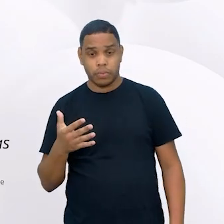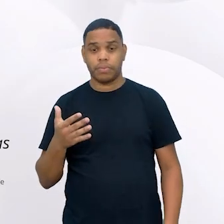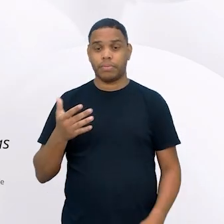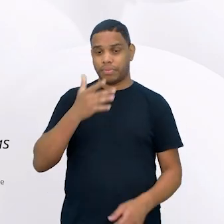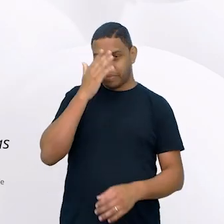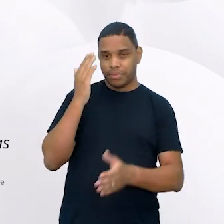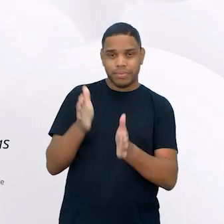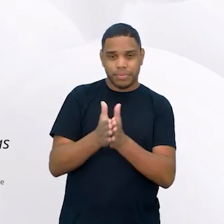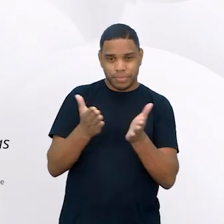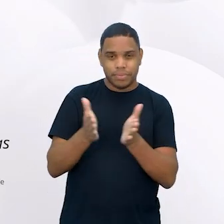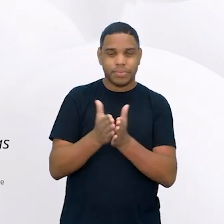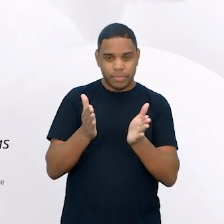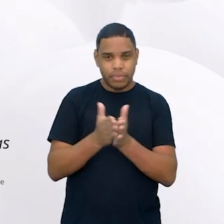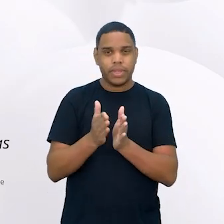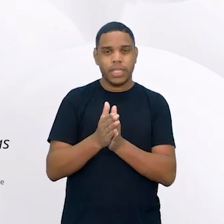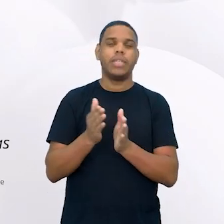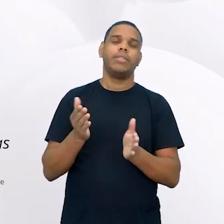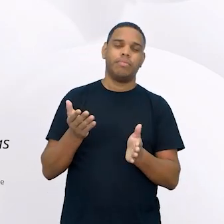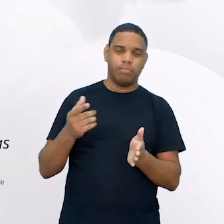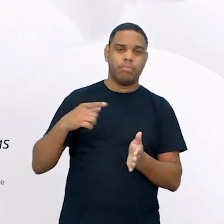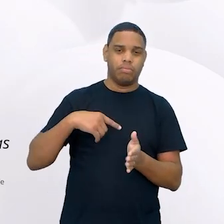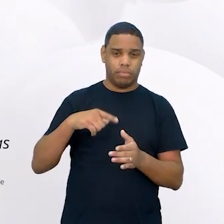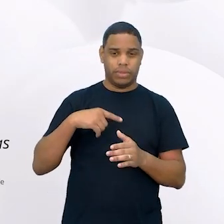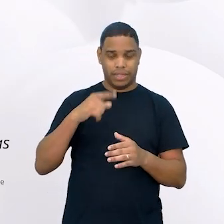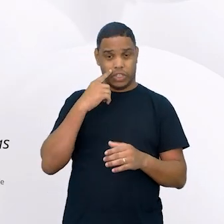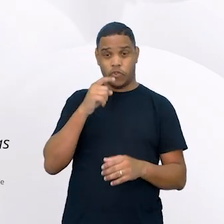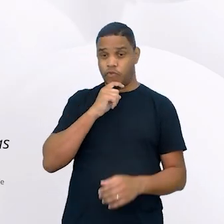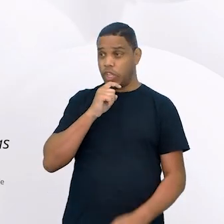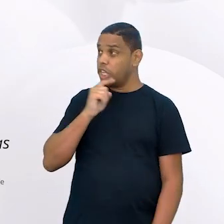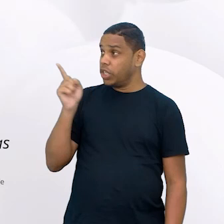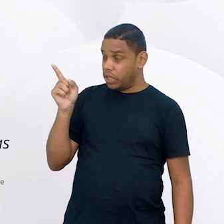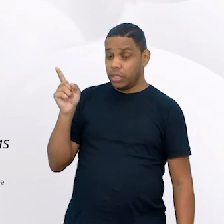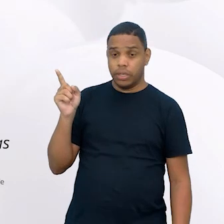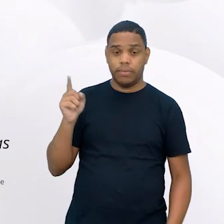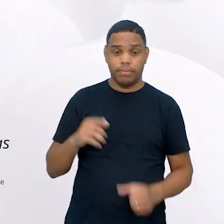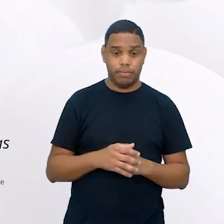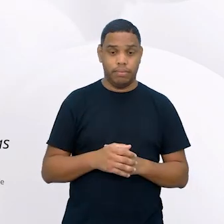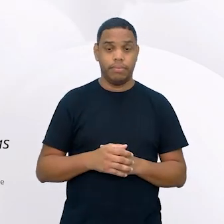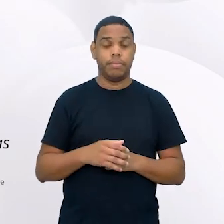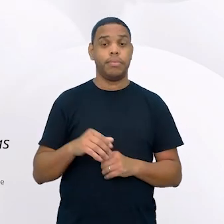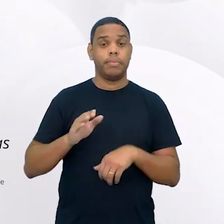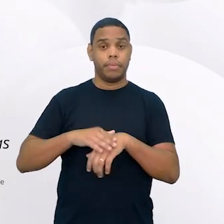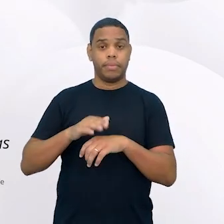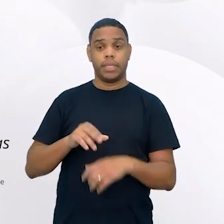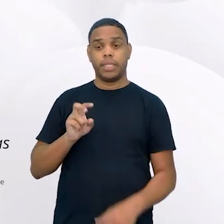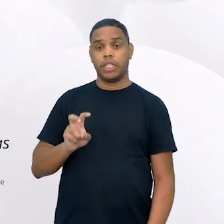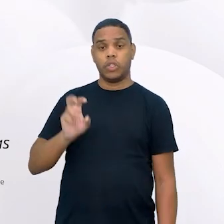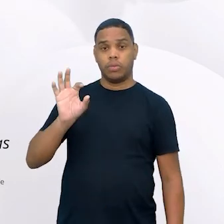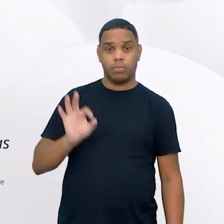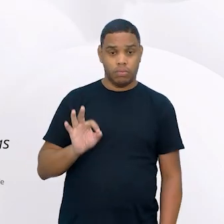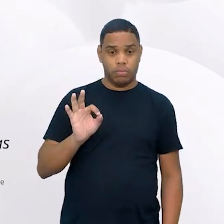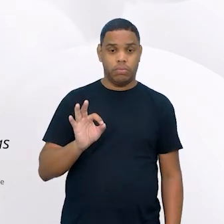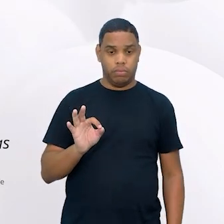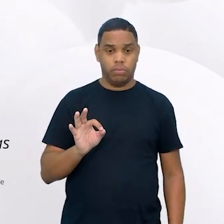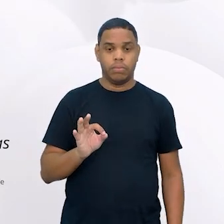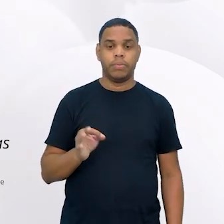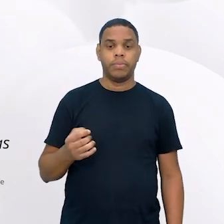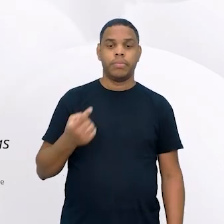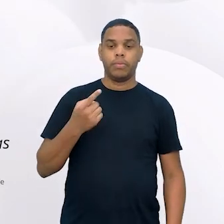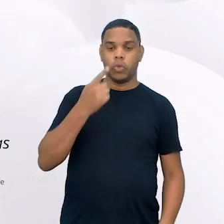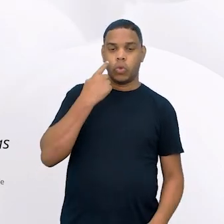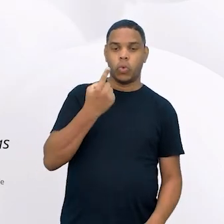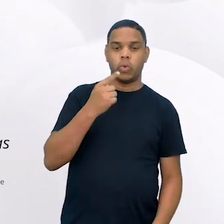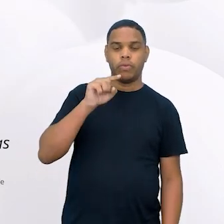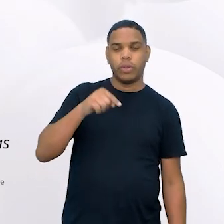menos favorecida, com menos poder aquisitivo, são responsáveis por 5%, sendo que 1 a